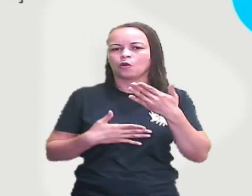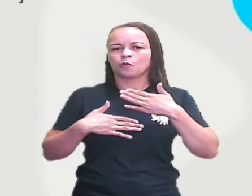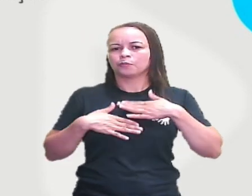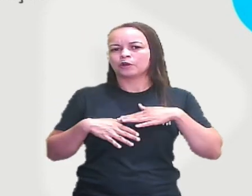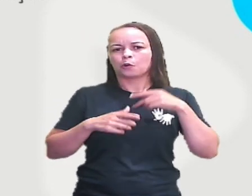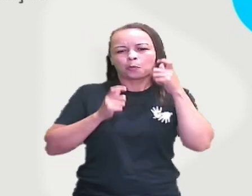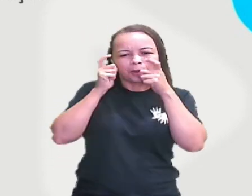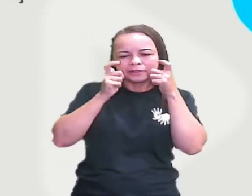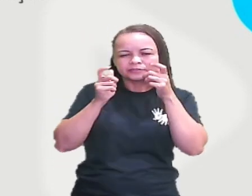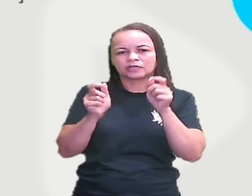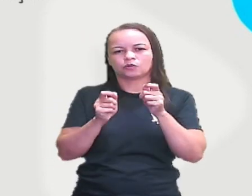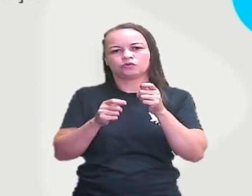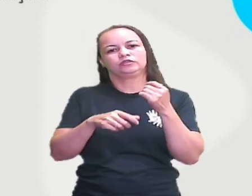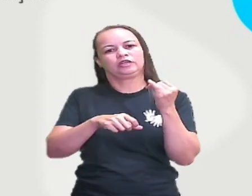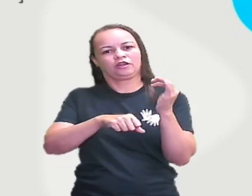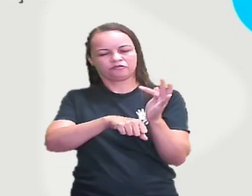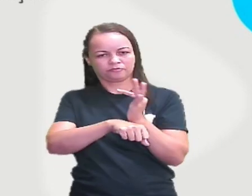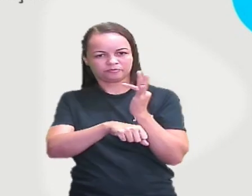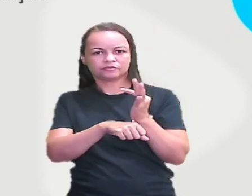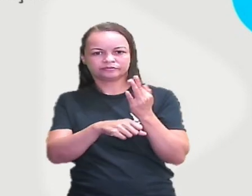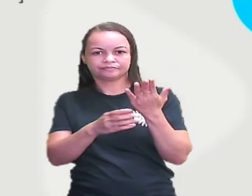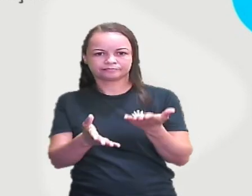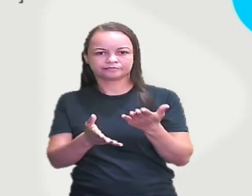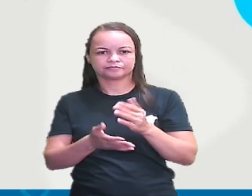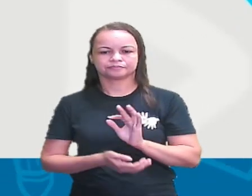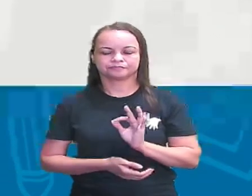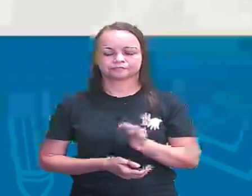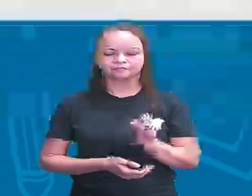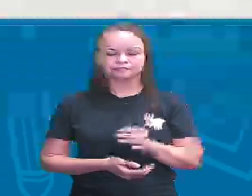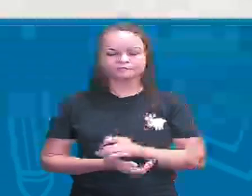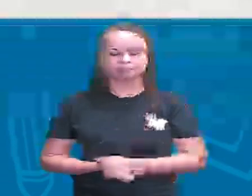a norma padrão, tá certo?